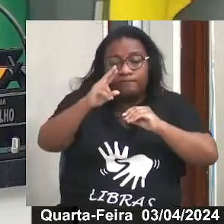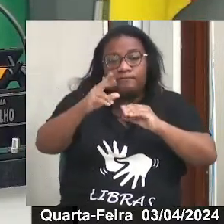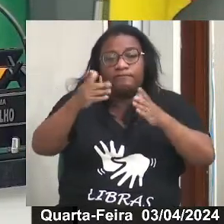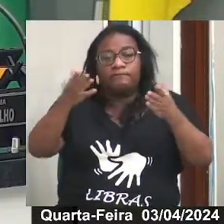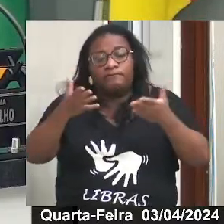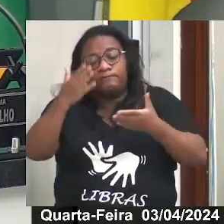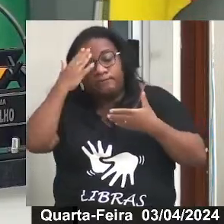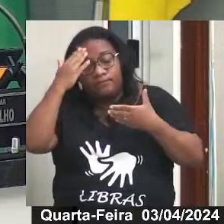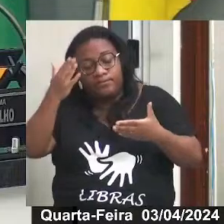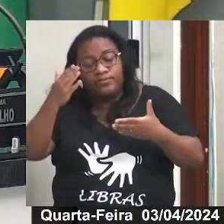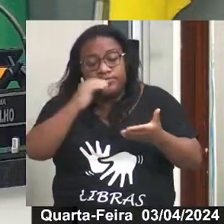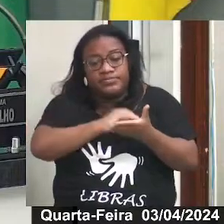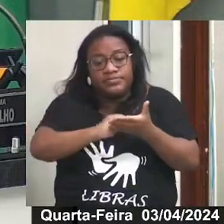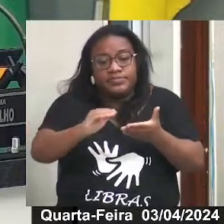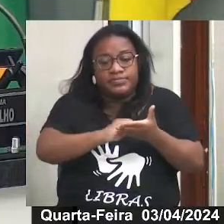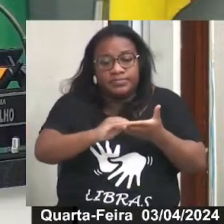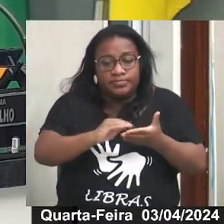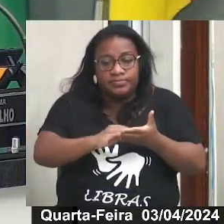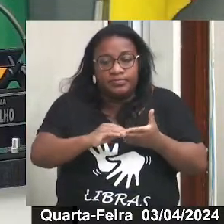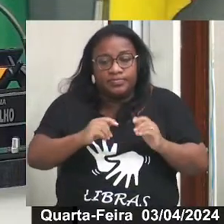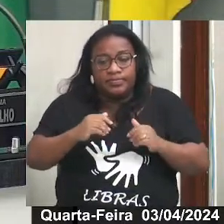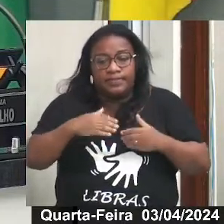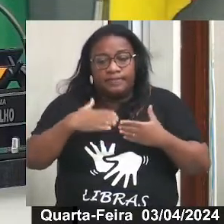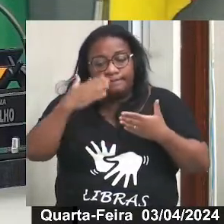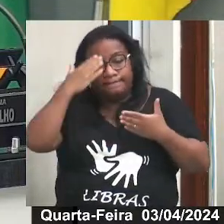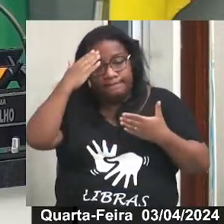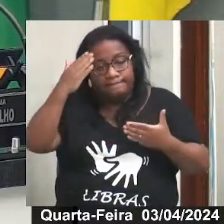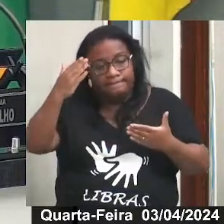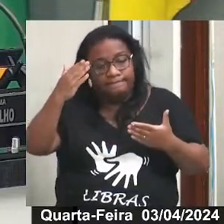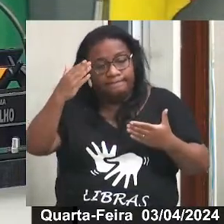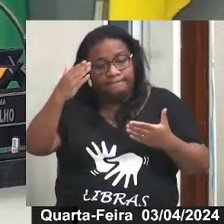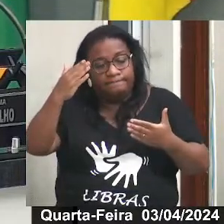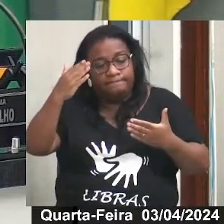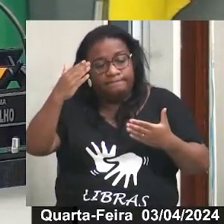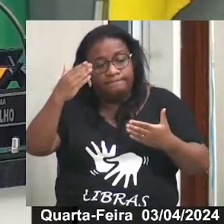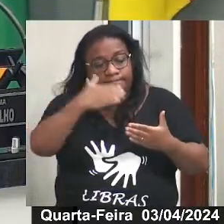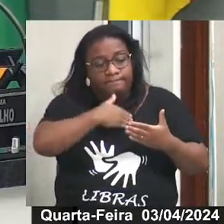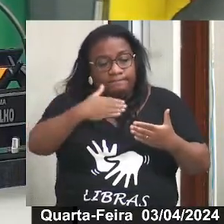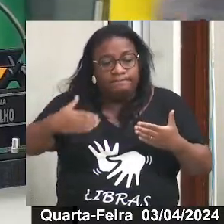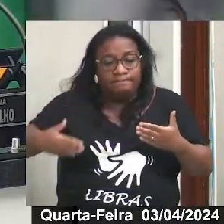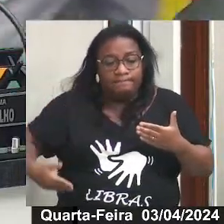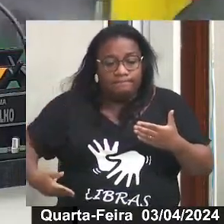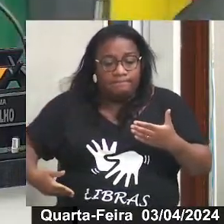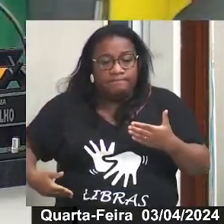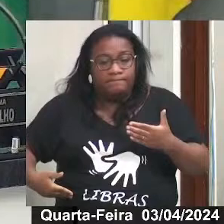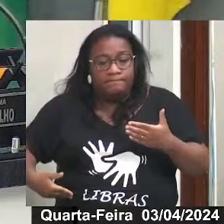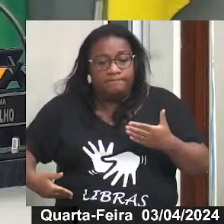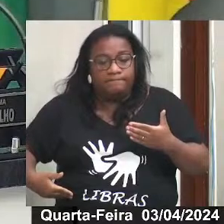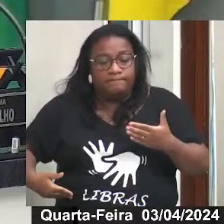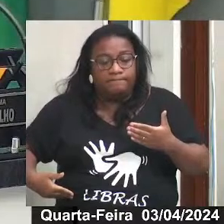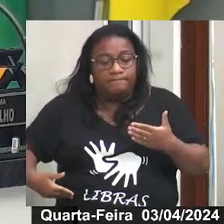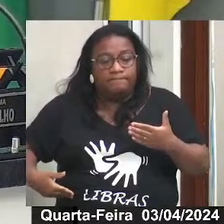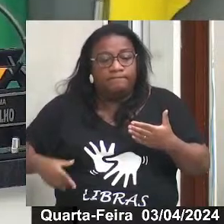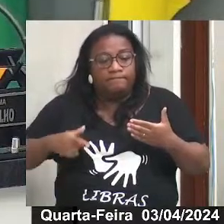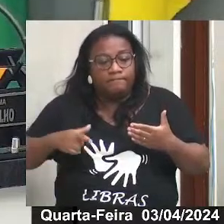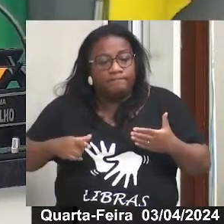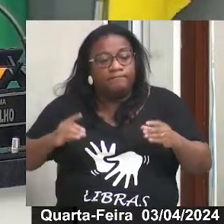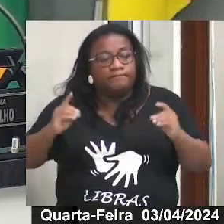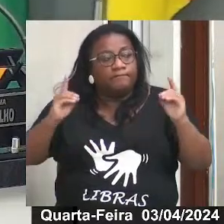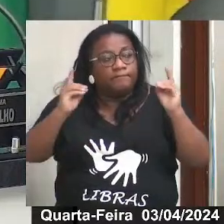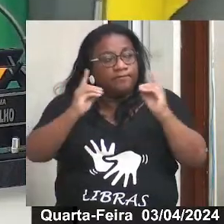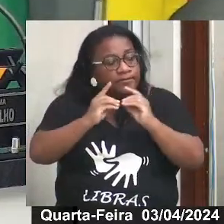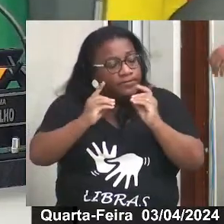R$1. Secretário, muito obrigado e leve também o meu agradecimento ao nosso governador também por ter